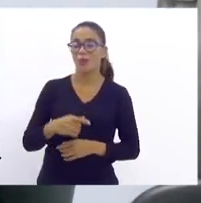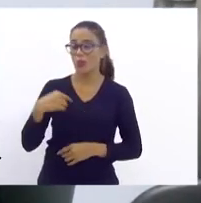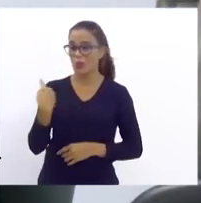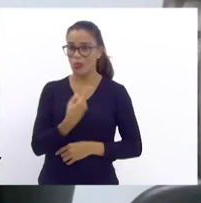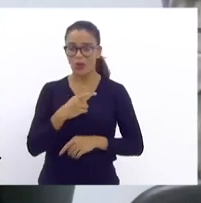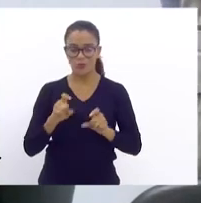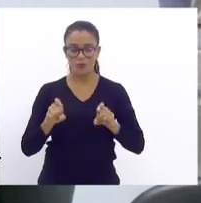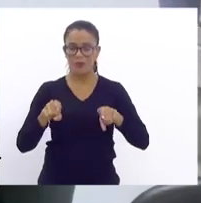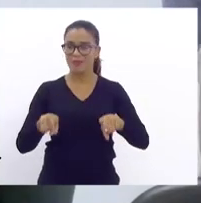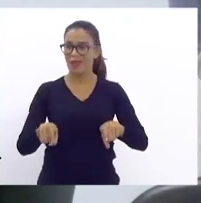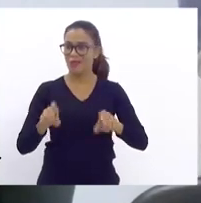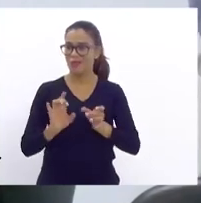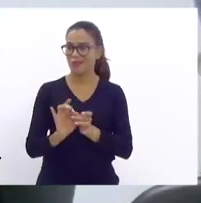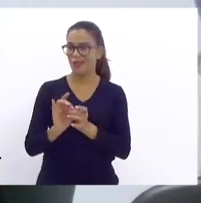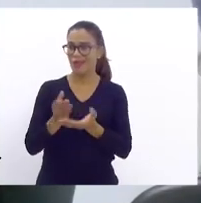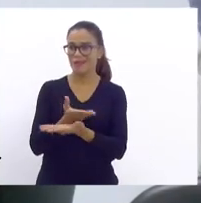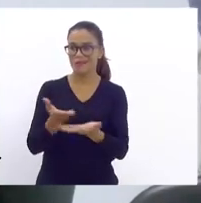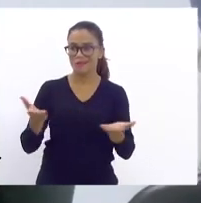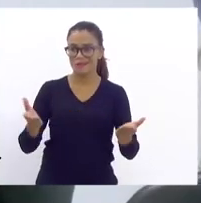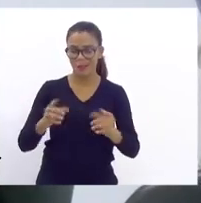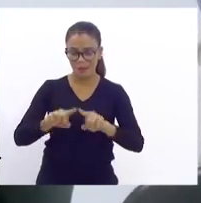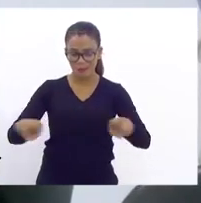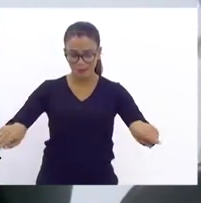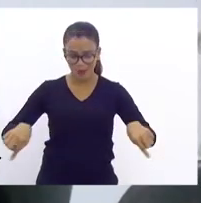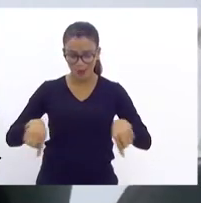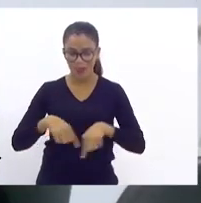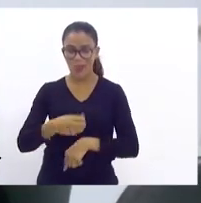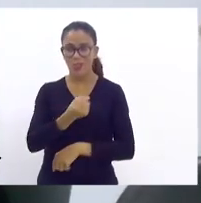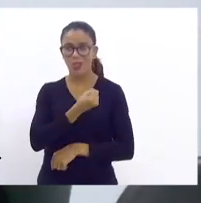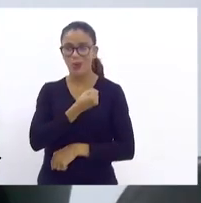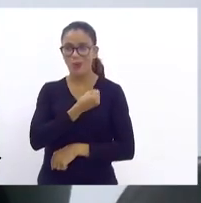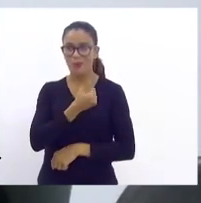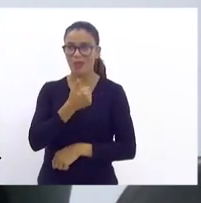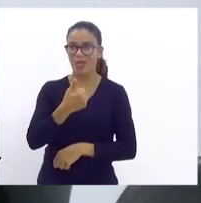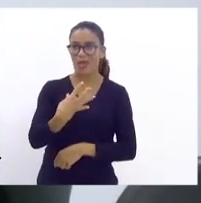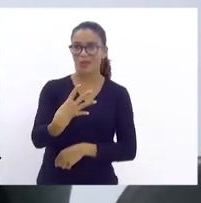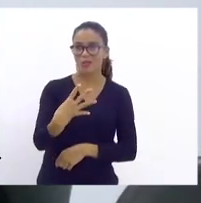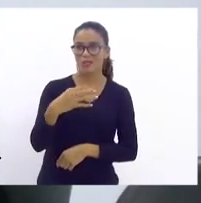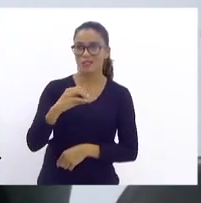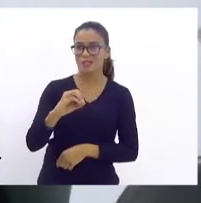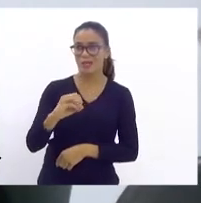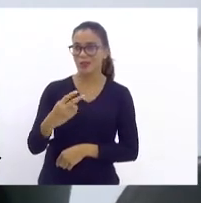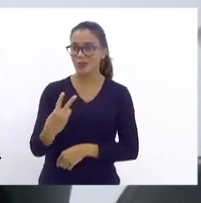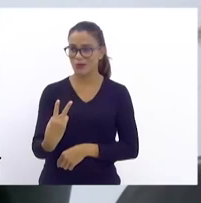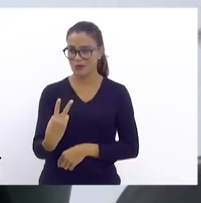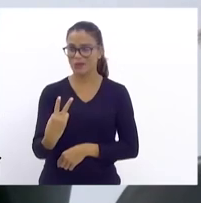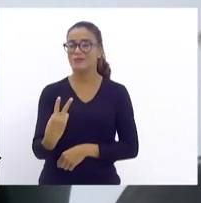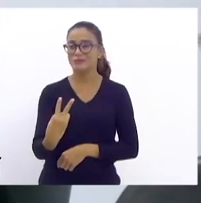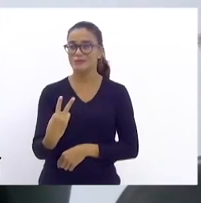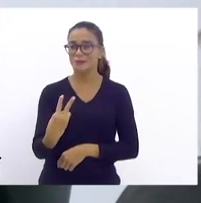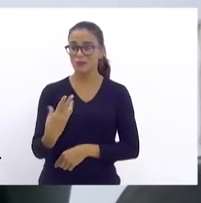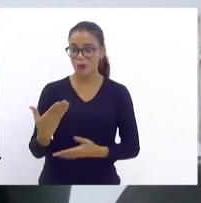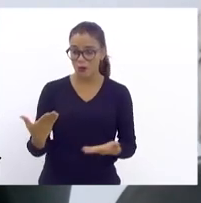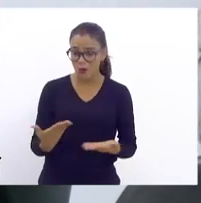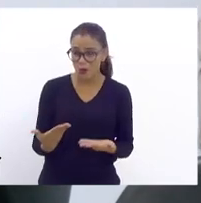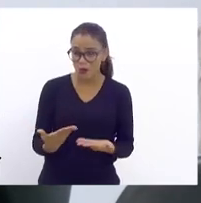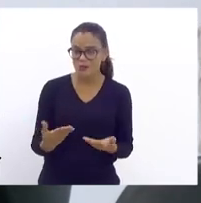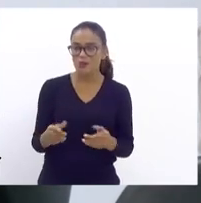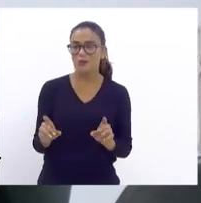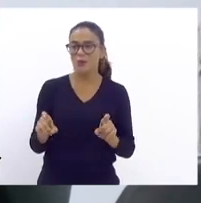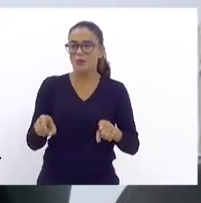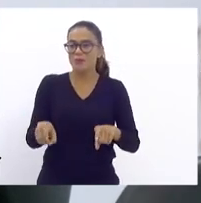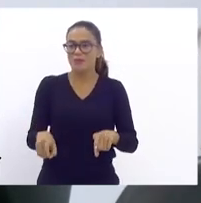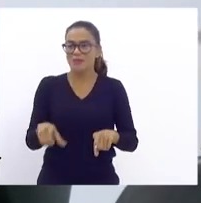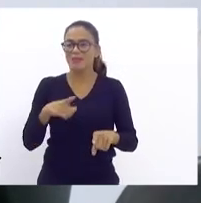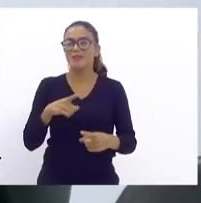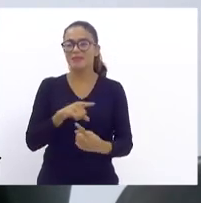absolutamente à disposição meu gabinete é o número 1402 desta casa se hoje o meu mandato tem